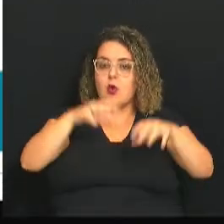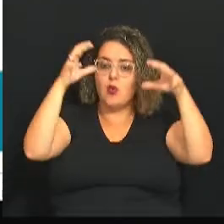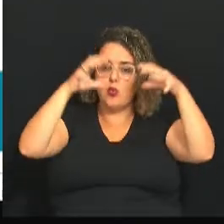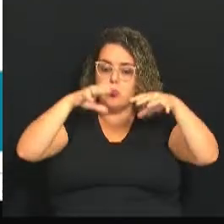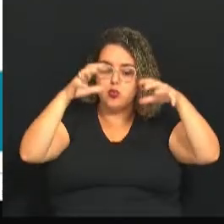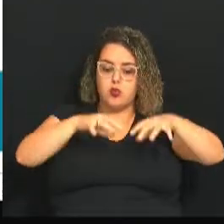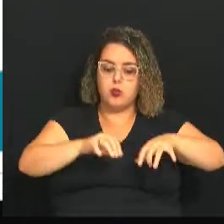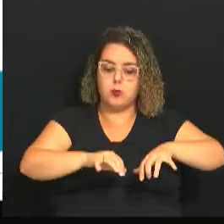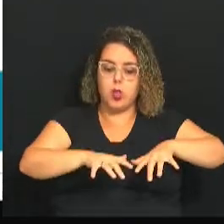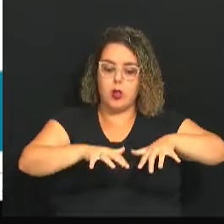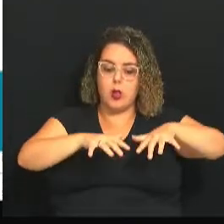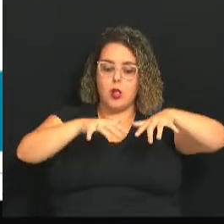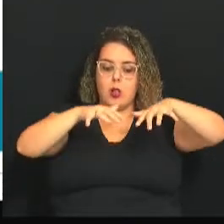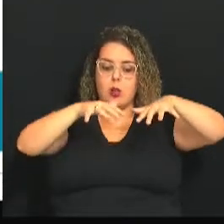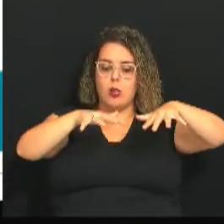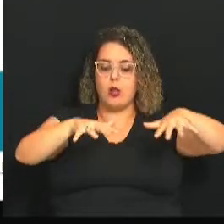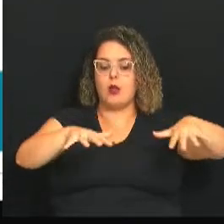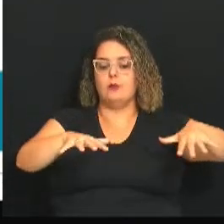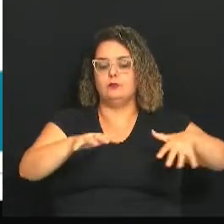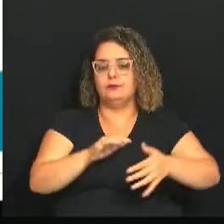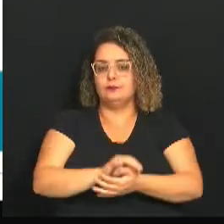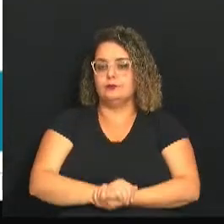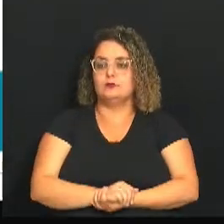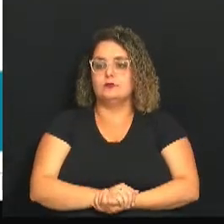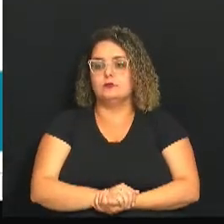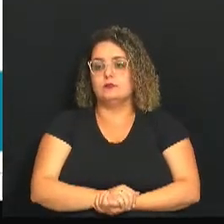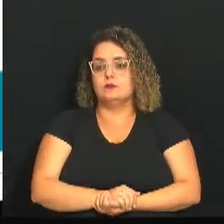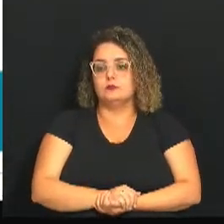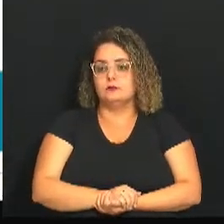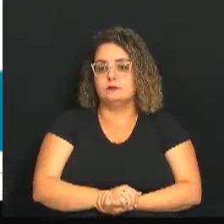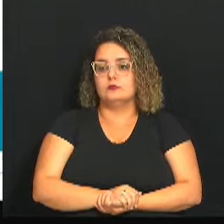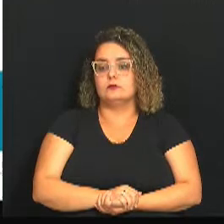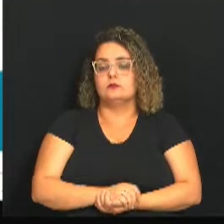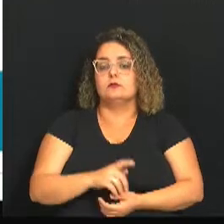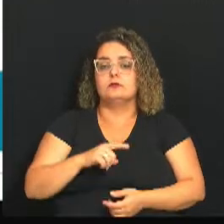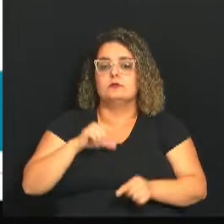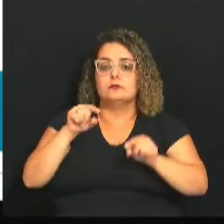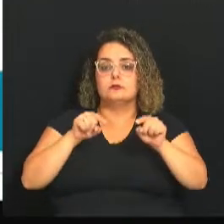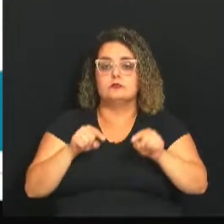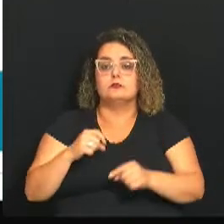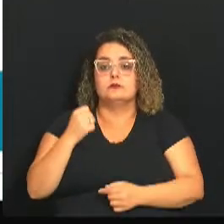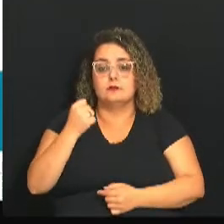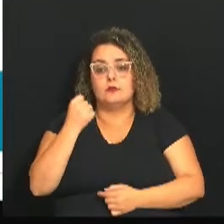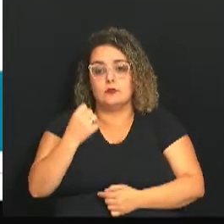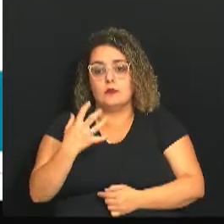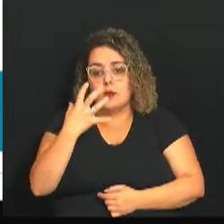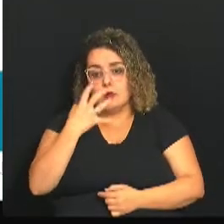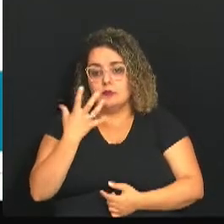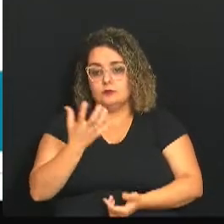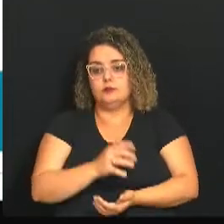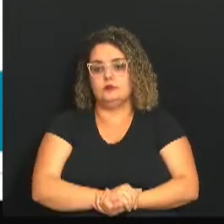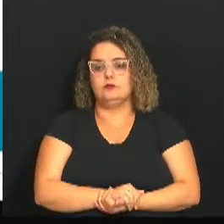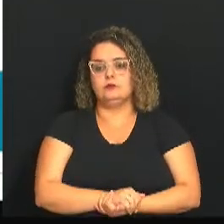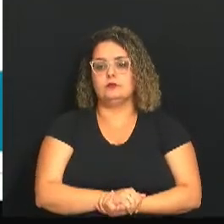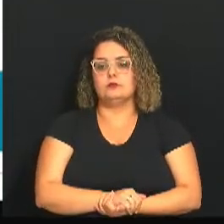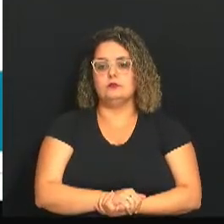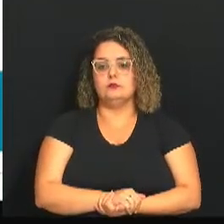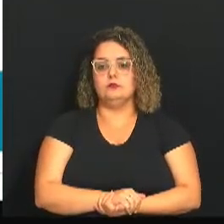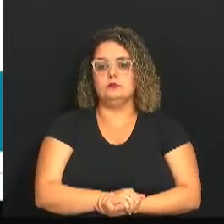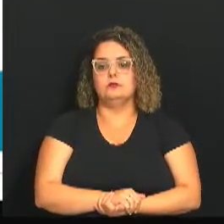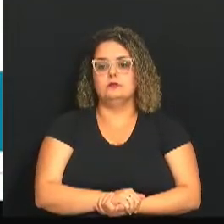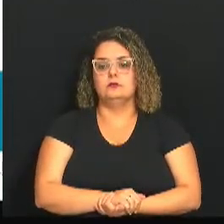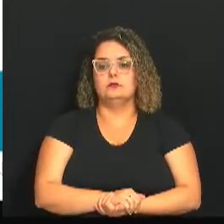mas a gente tem outros pontos também distantes desses tidos como críticos que são também